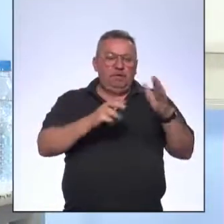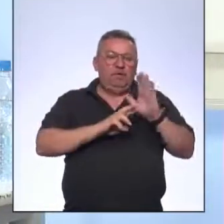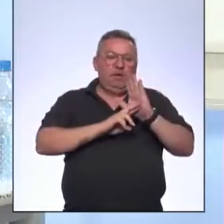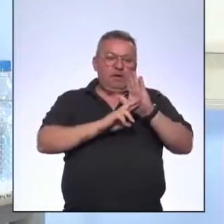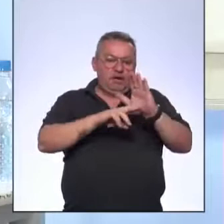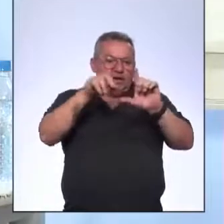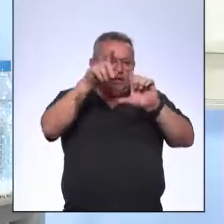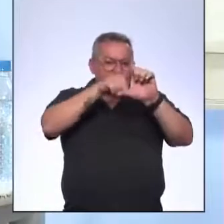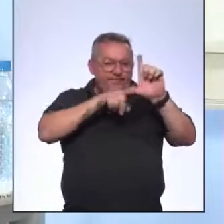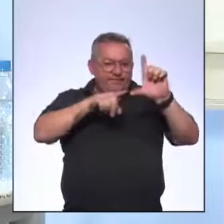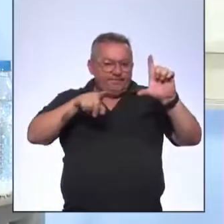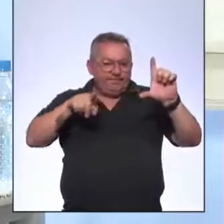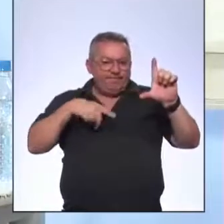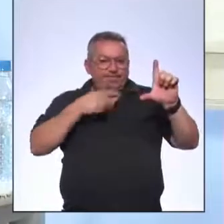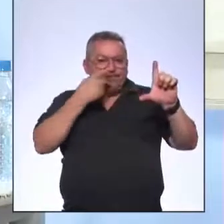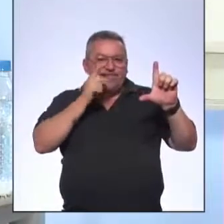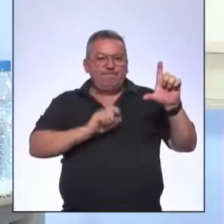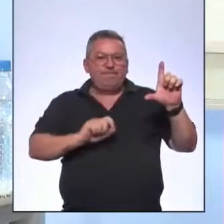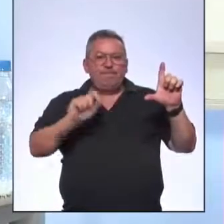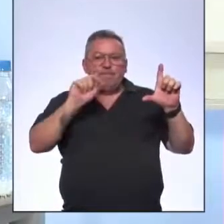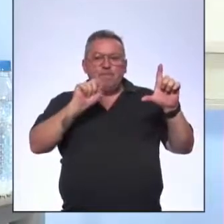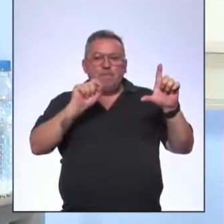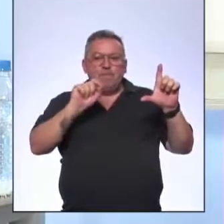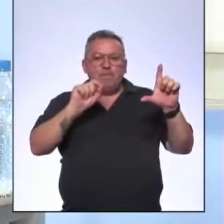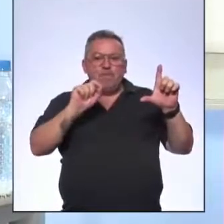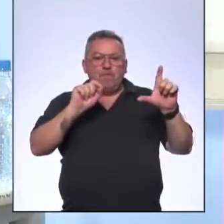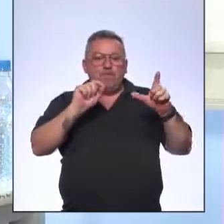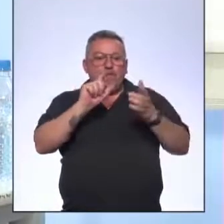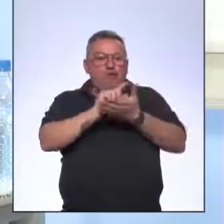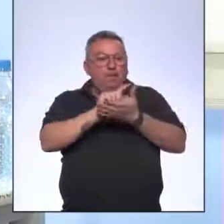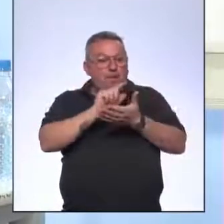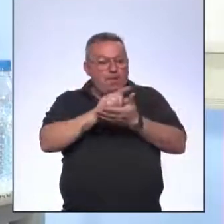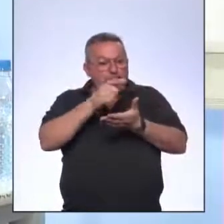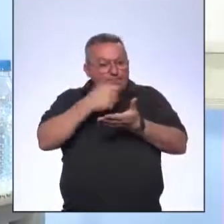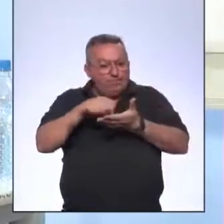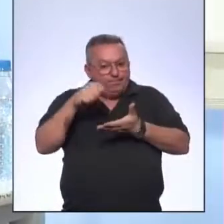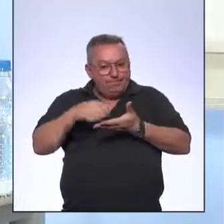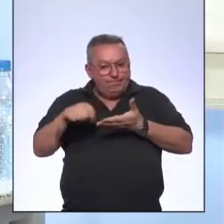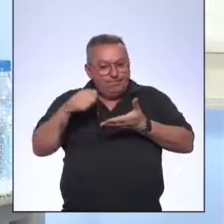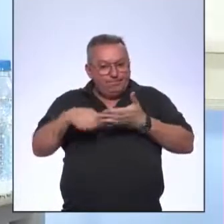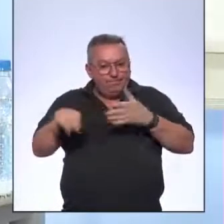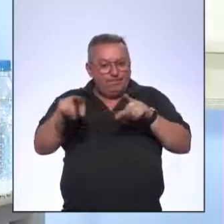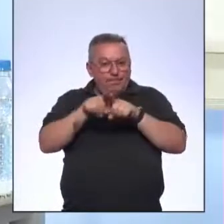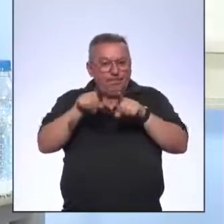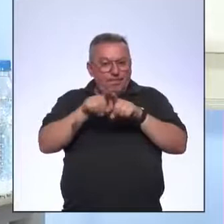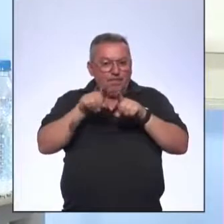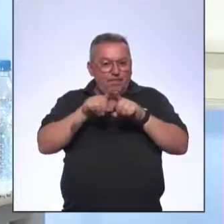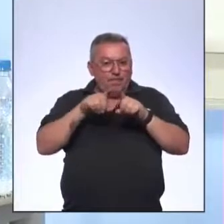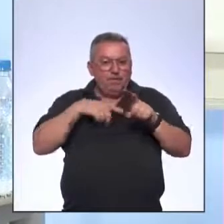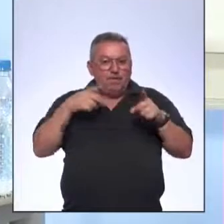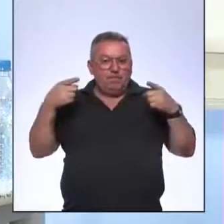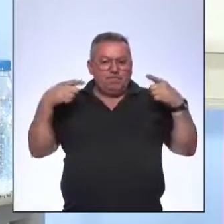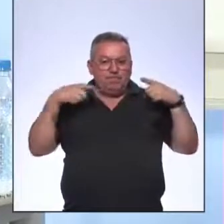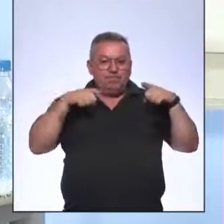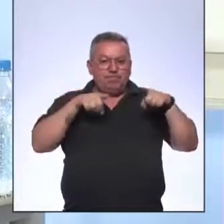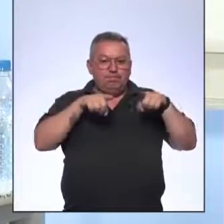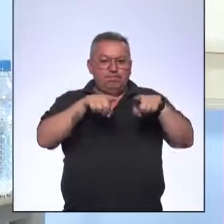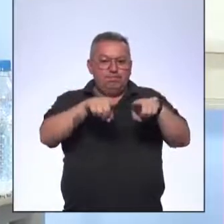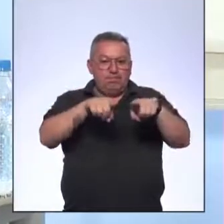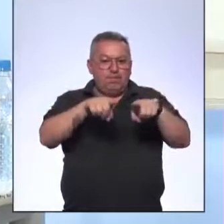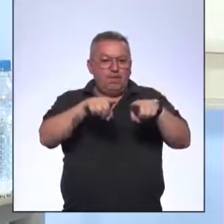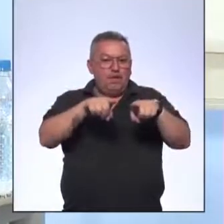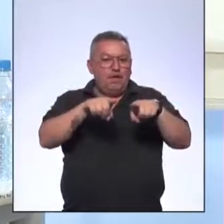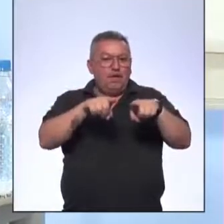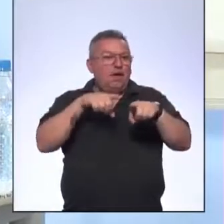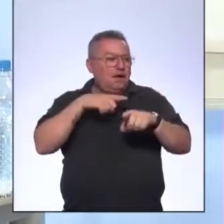representação gráfica nós estamos falando da representação no plano e nós temos a ideia do par ordenado que